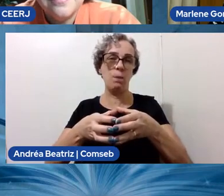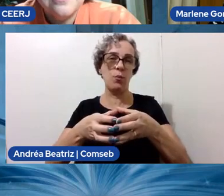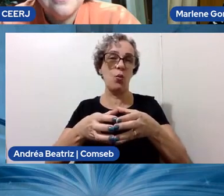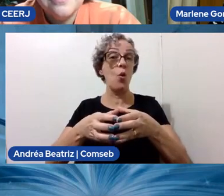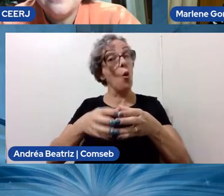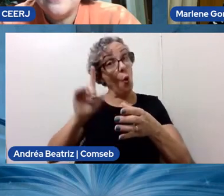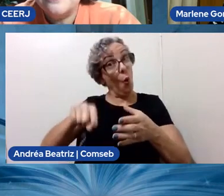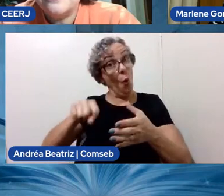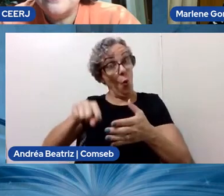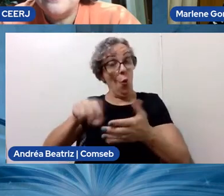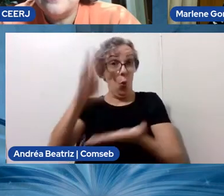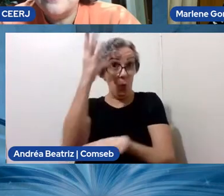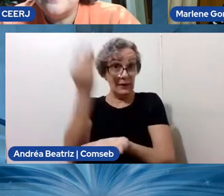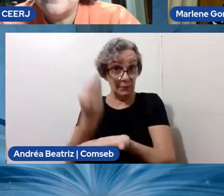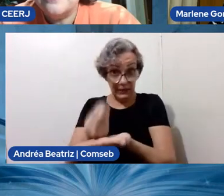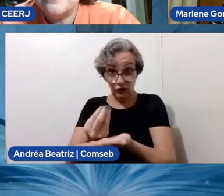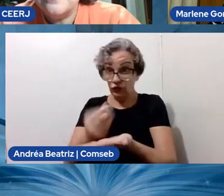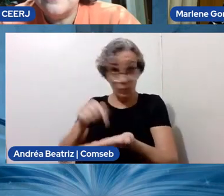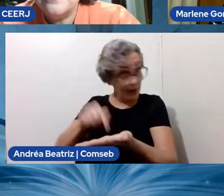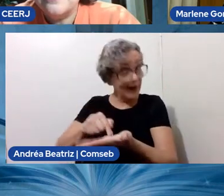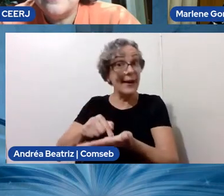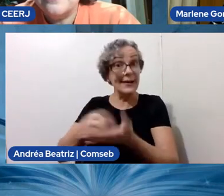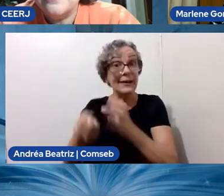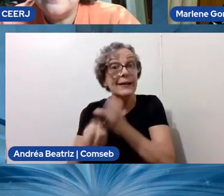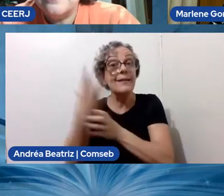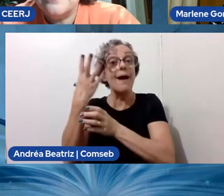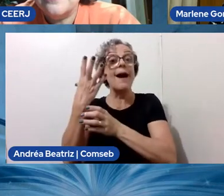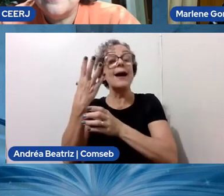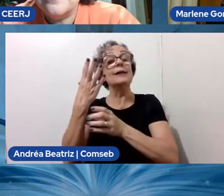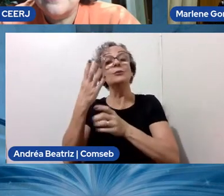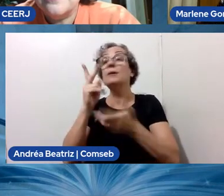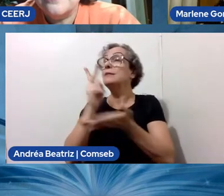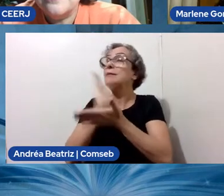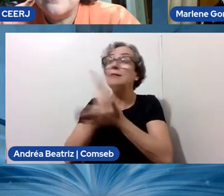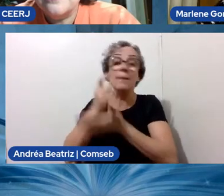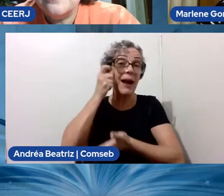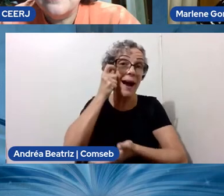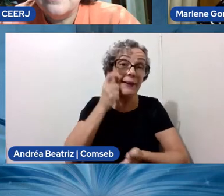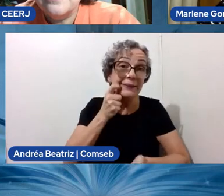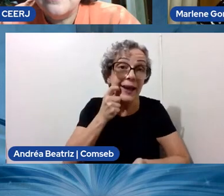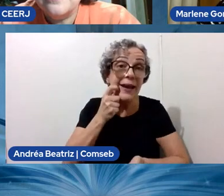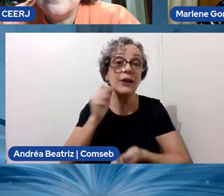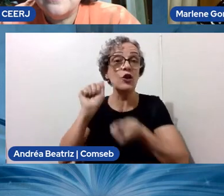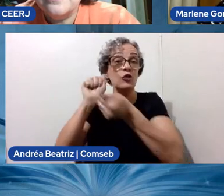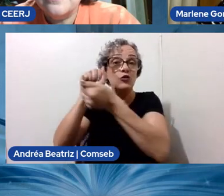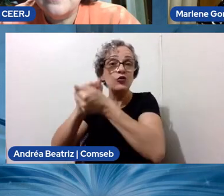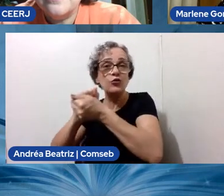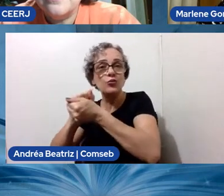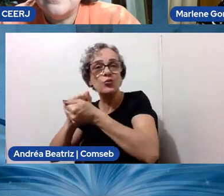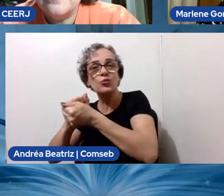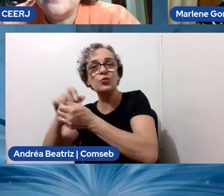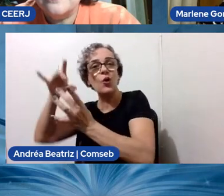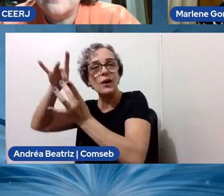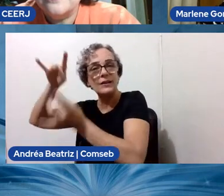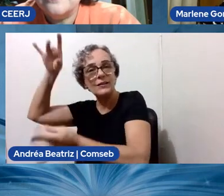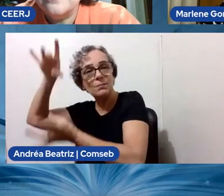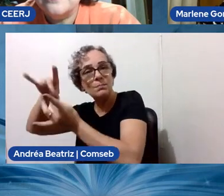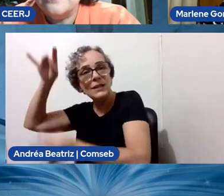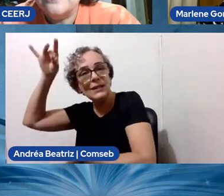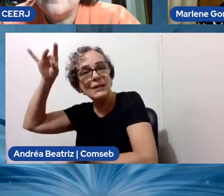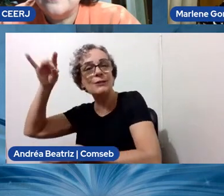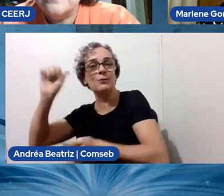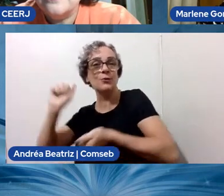desde o início. O trabalho, como Kardec coloca, dos encarnados em conjunto com os desencarnados. Onde